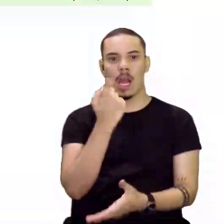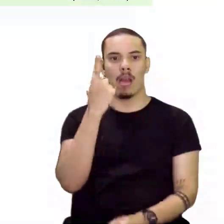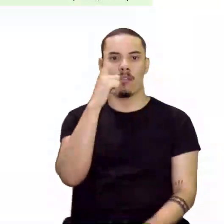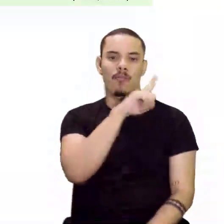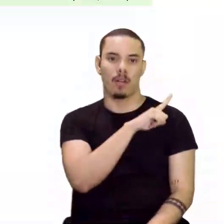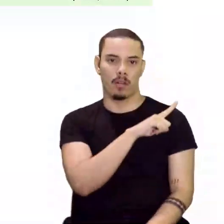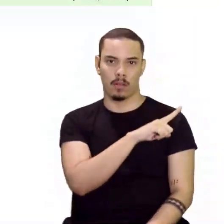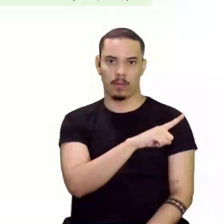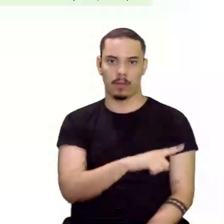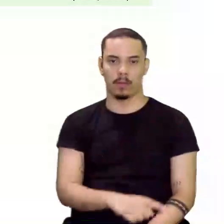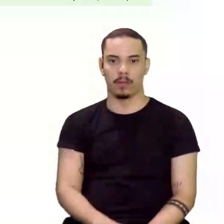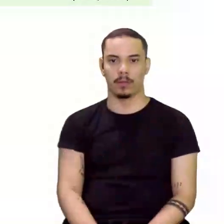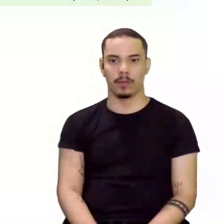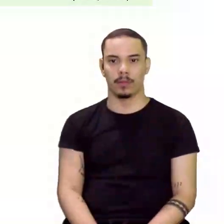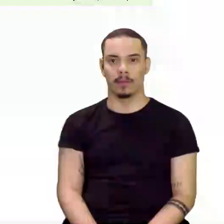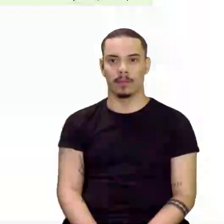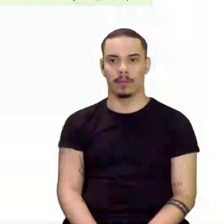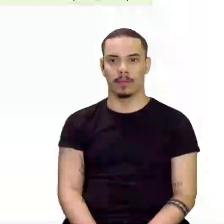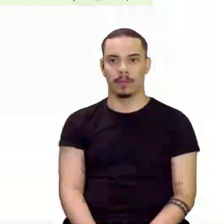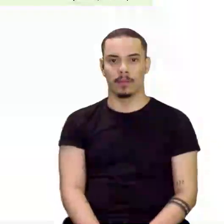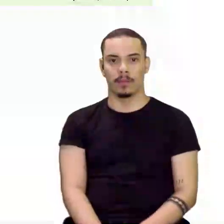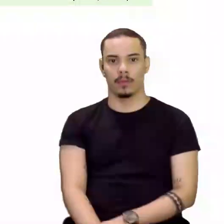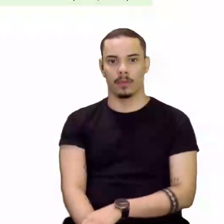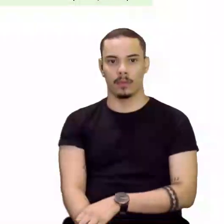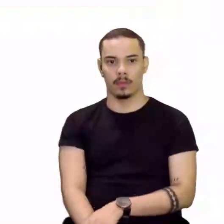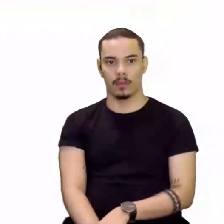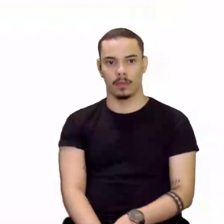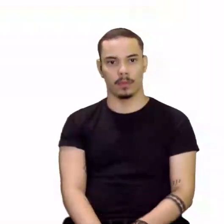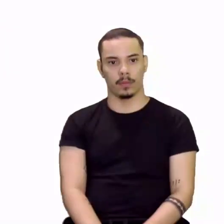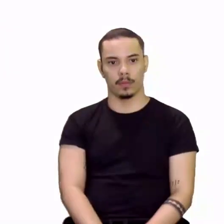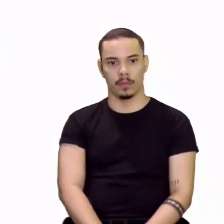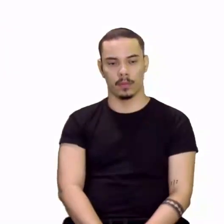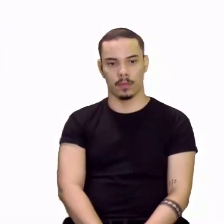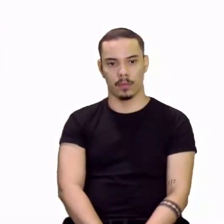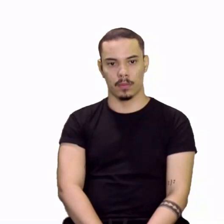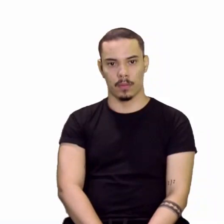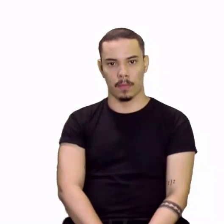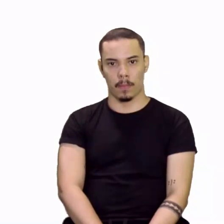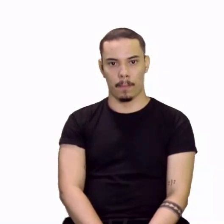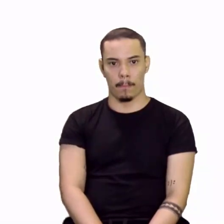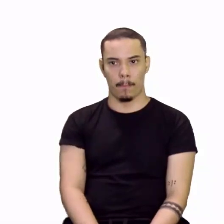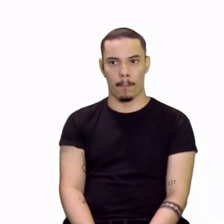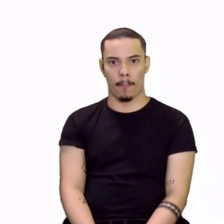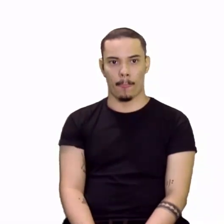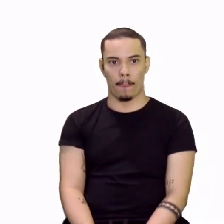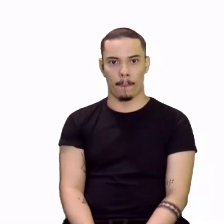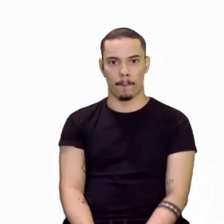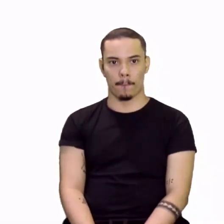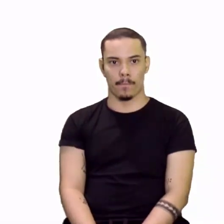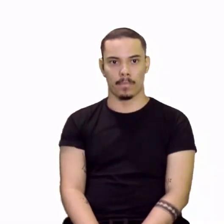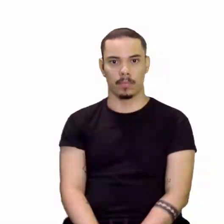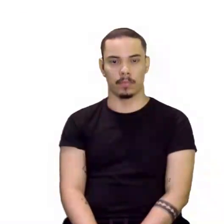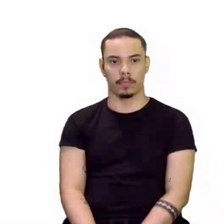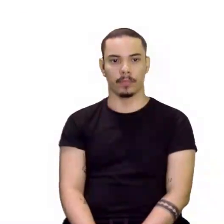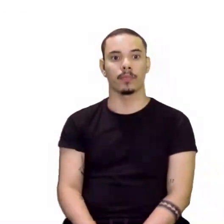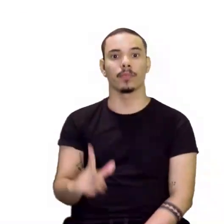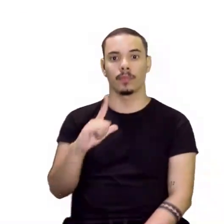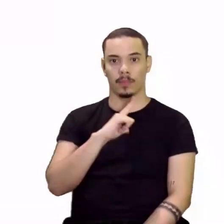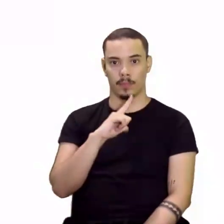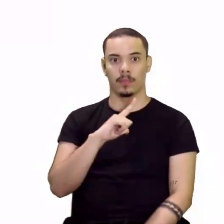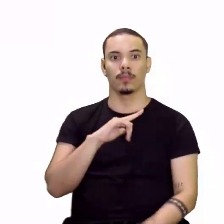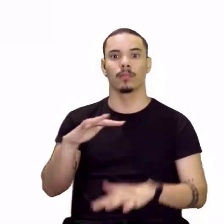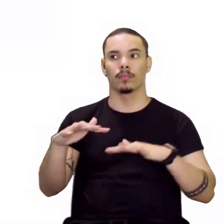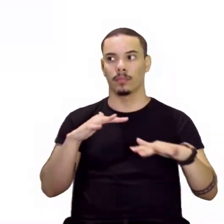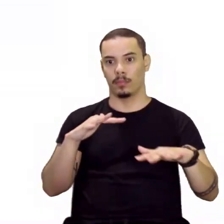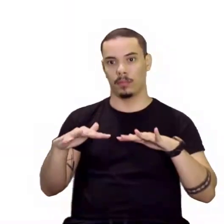erosões. Tá? Isso pode diminuir, ok? E aí ela está em